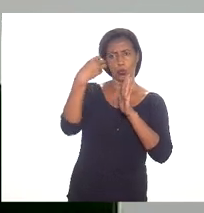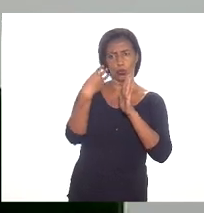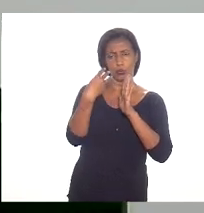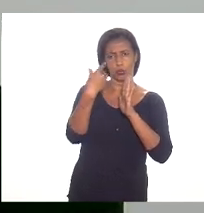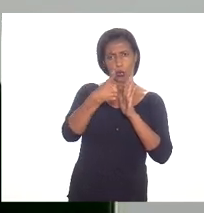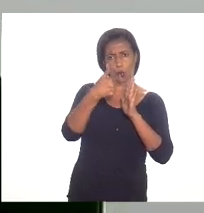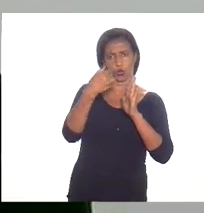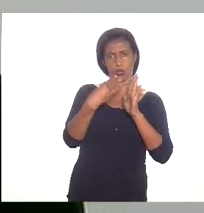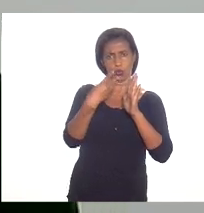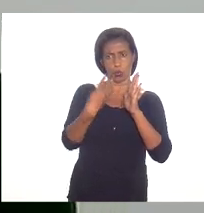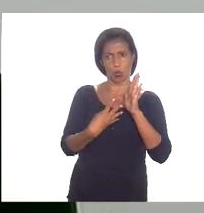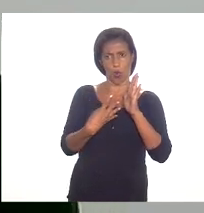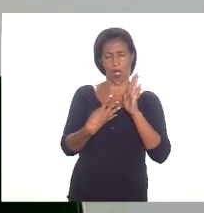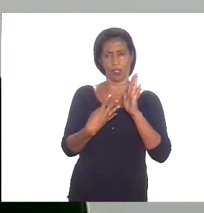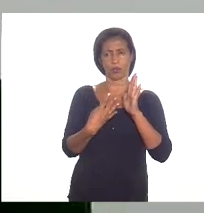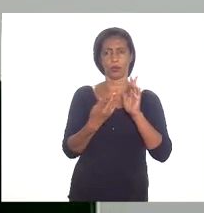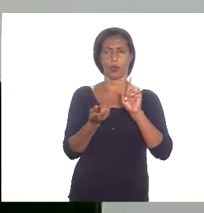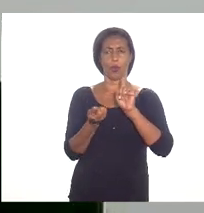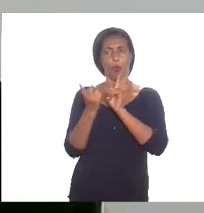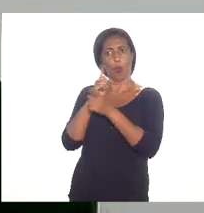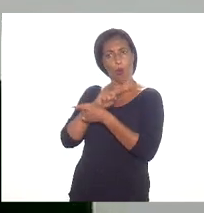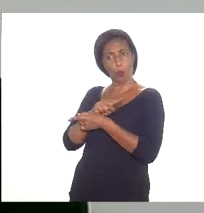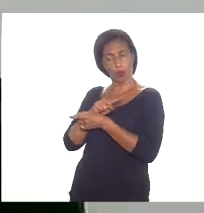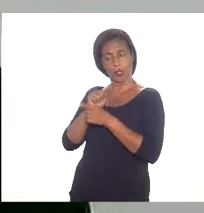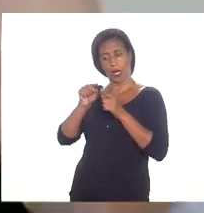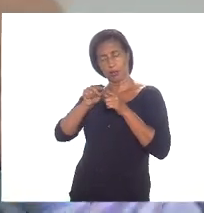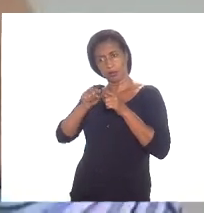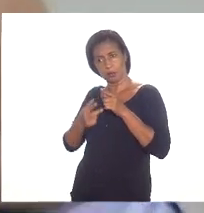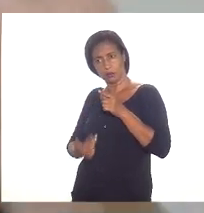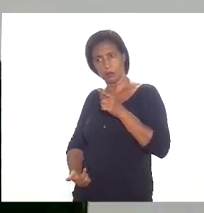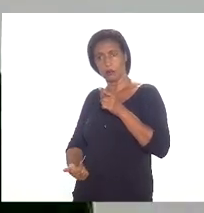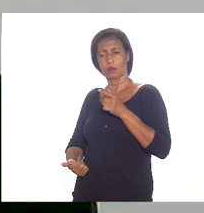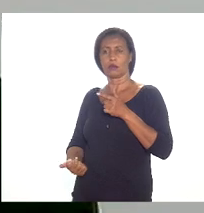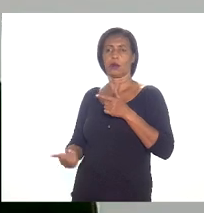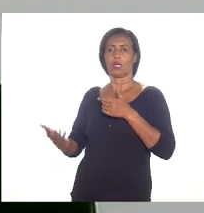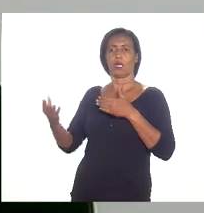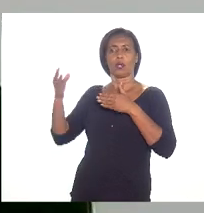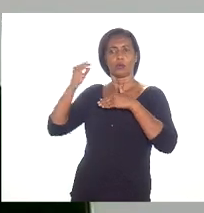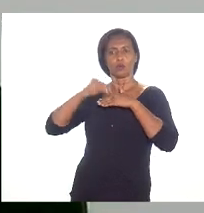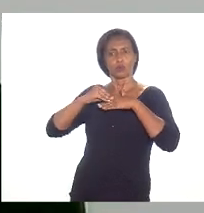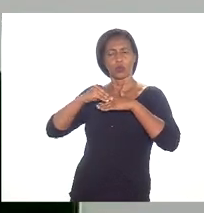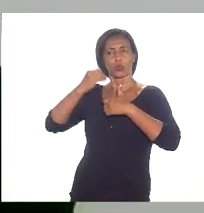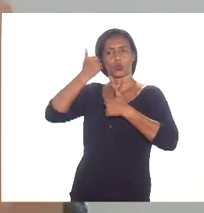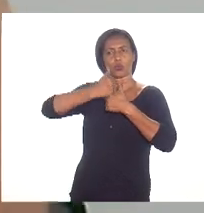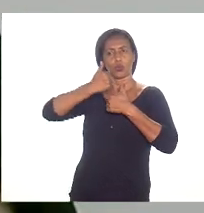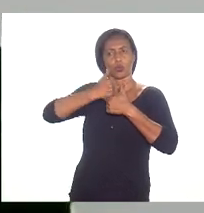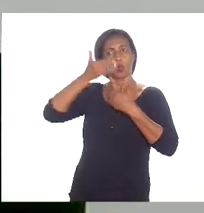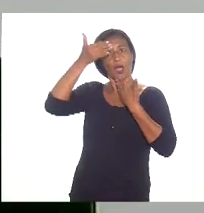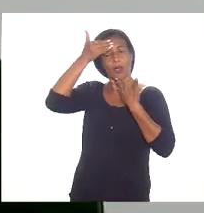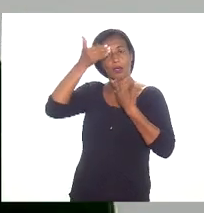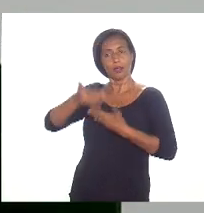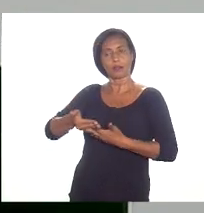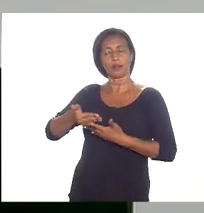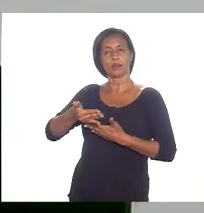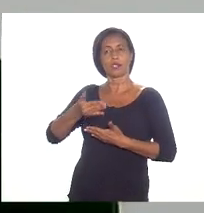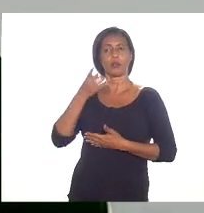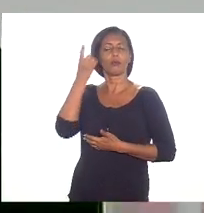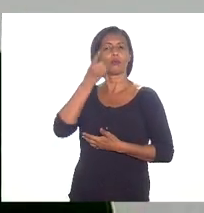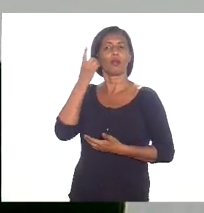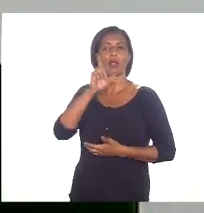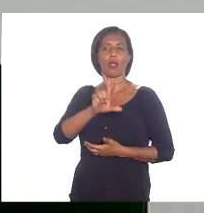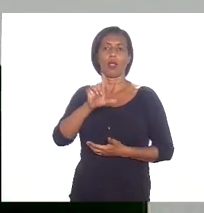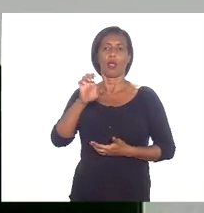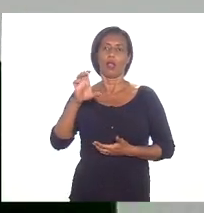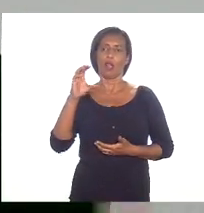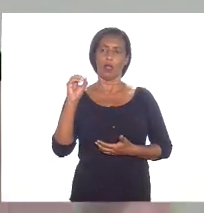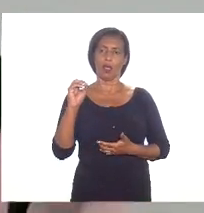e 4, contrárias às demais emendas, concluindo o substitutivo, pedindo forma final de redação, agradecendo o deputado Léo Vieira e o